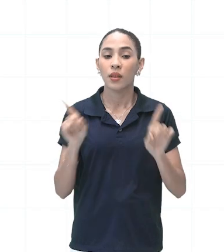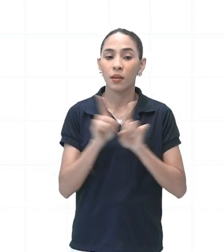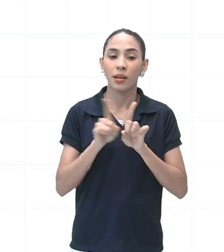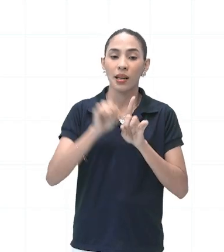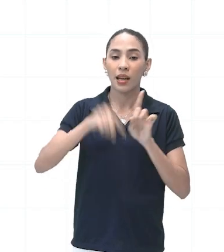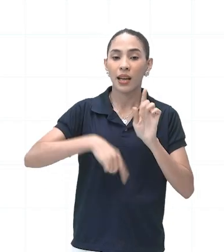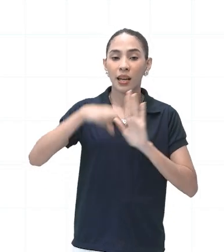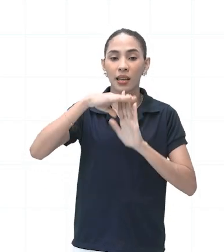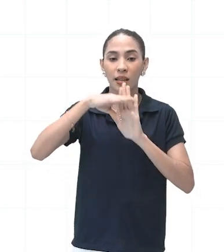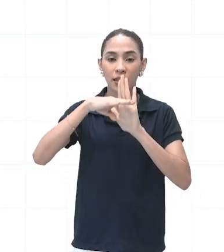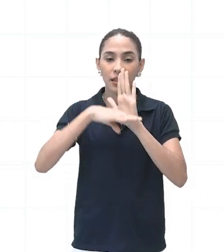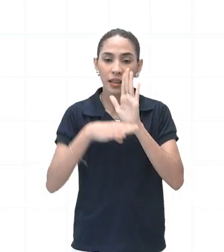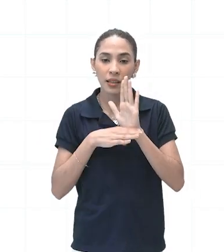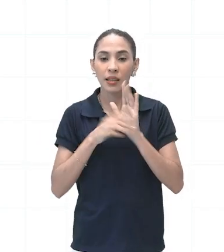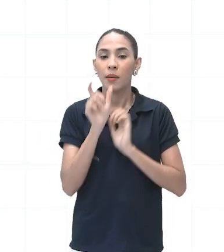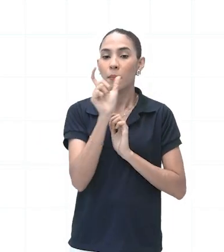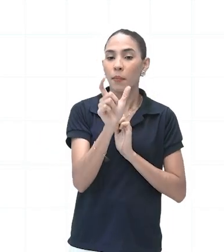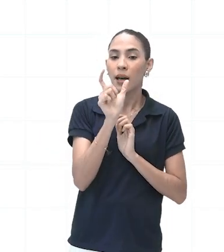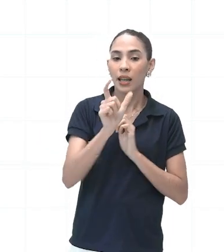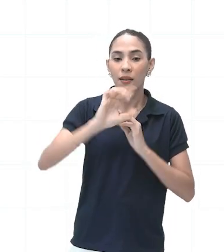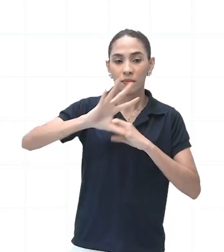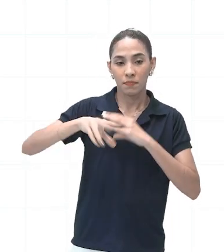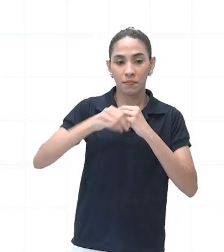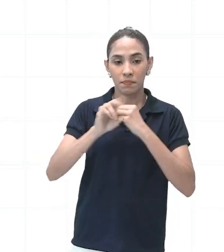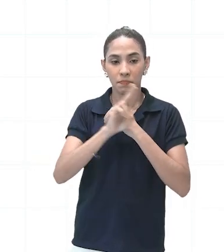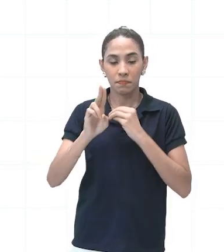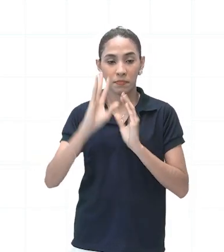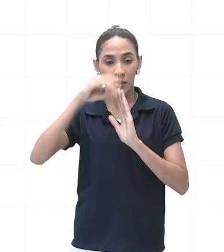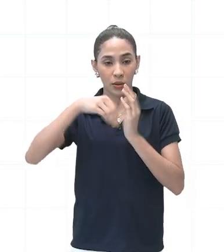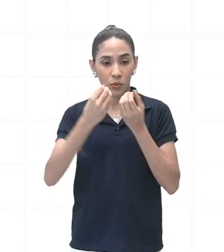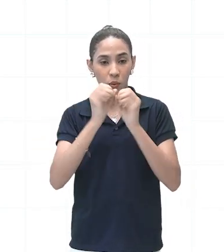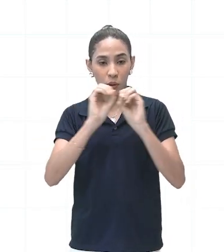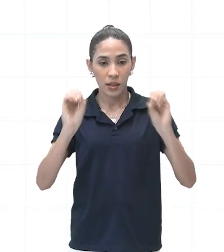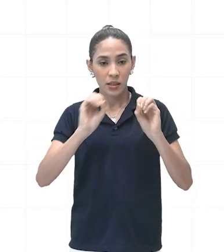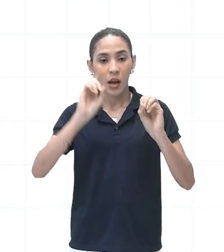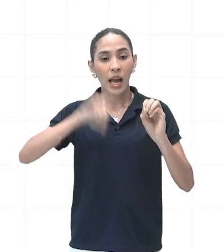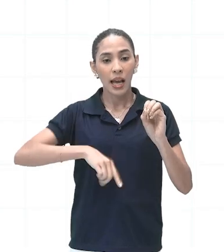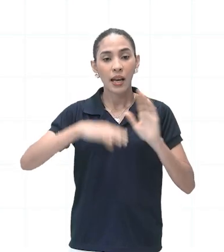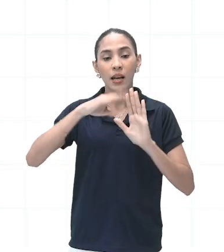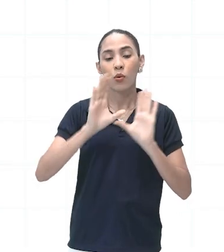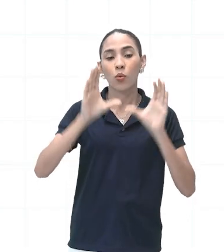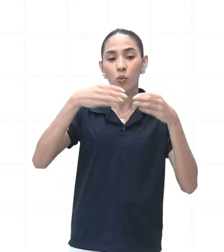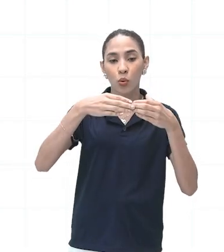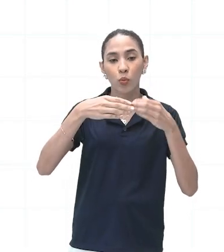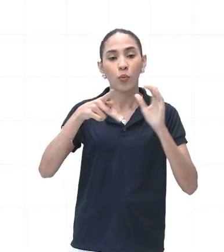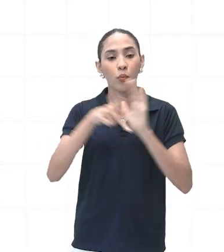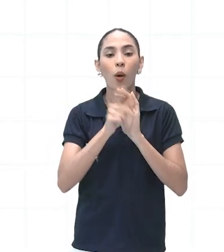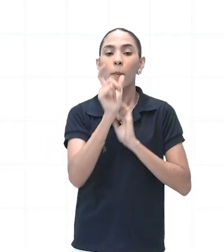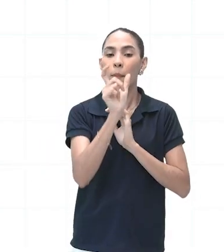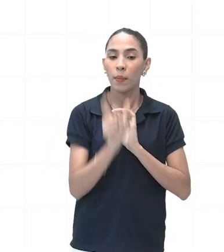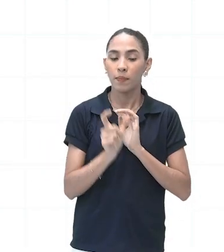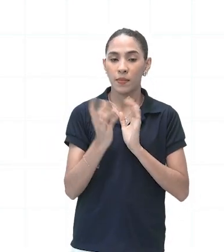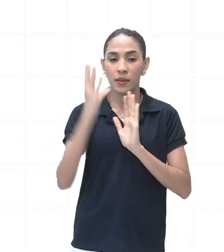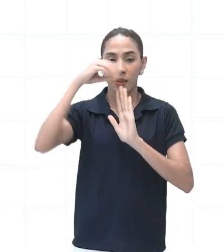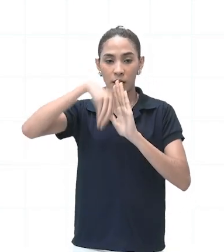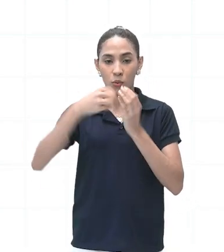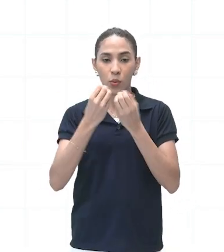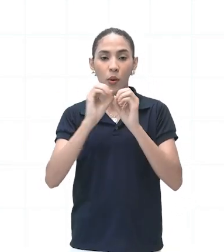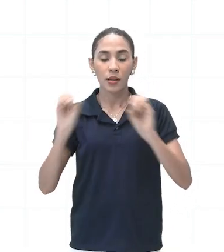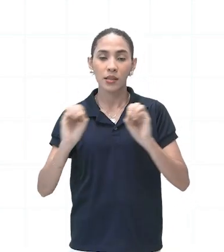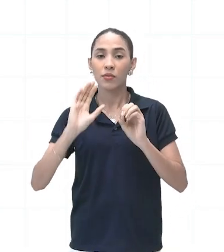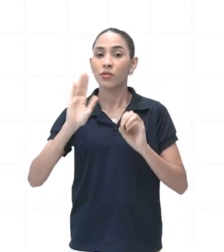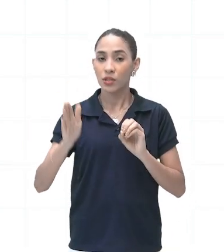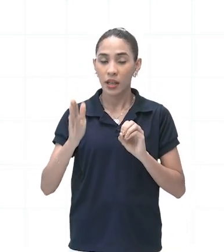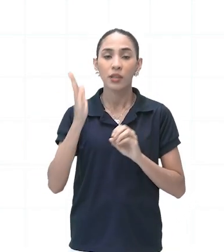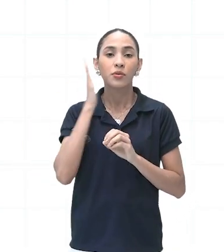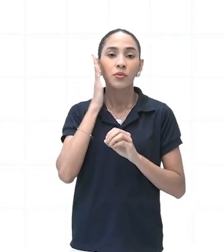é classificado como um termo integrante da oração, tá? É uma classe de termos dentro da oração. A gente já estudou